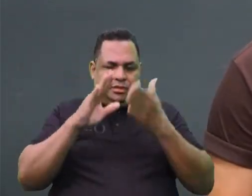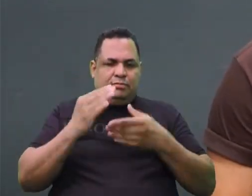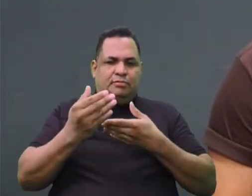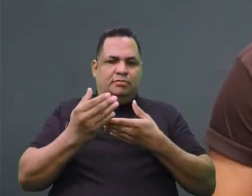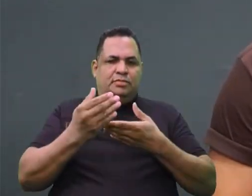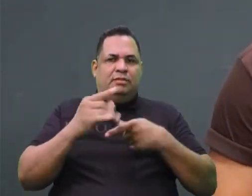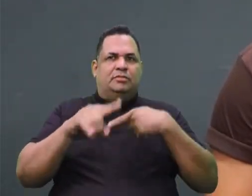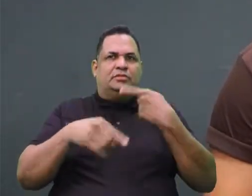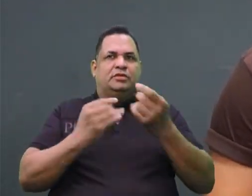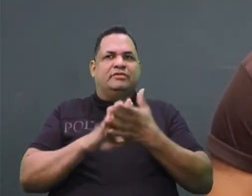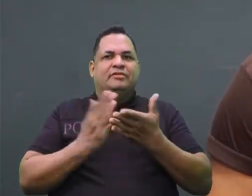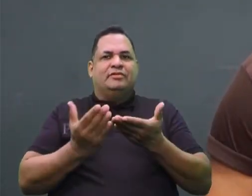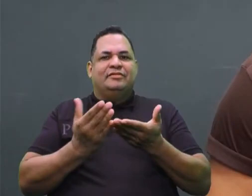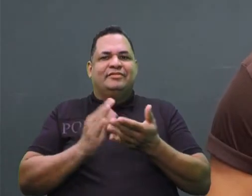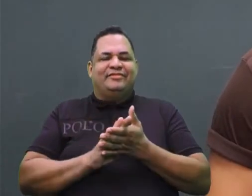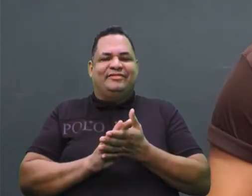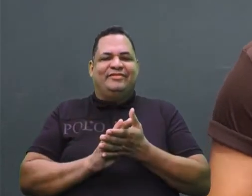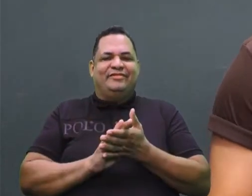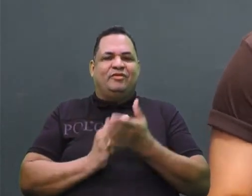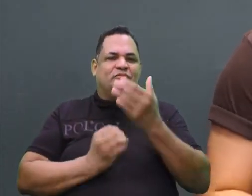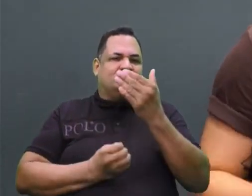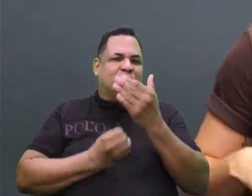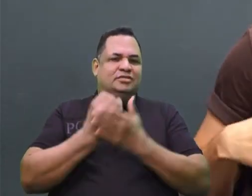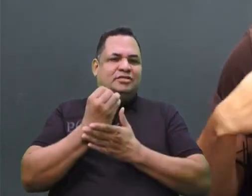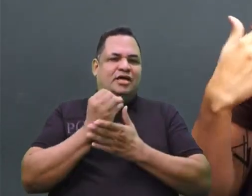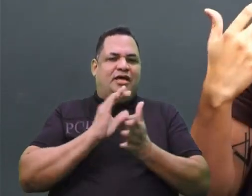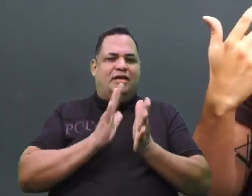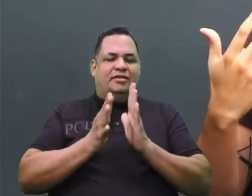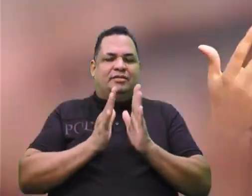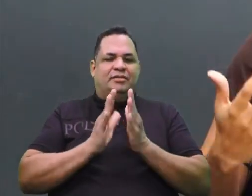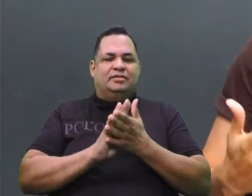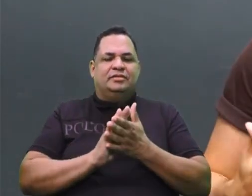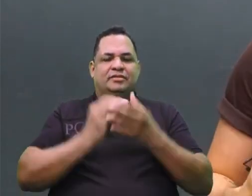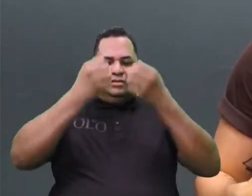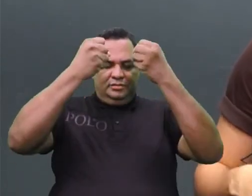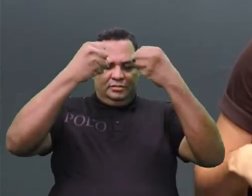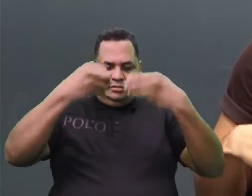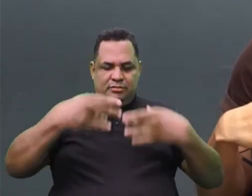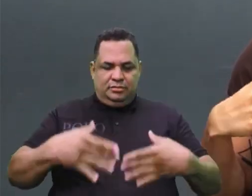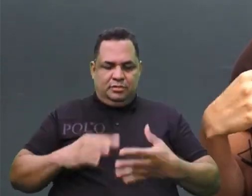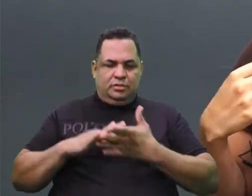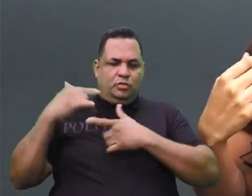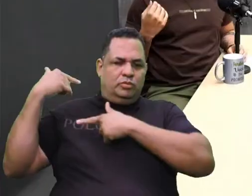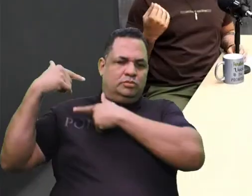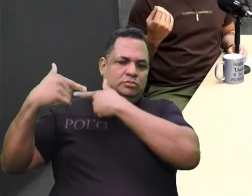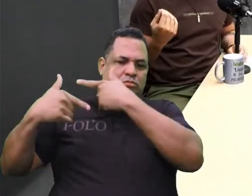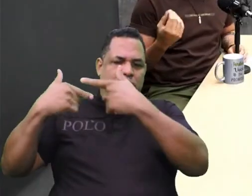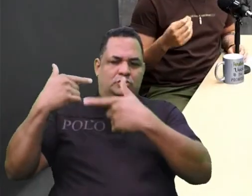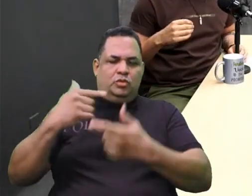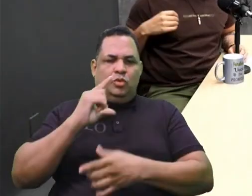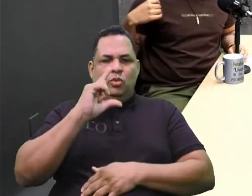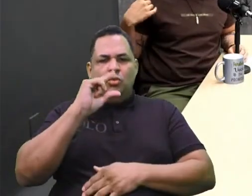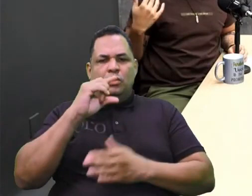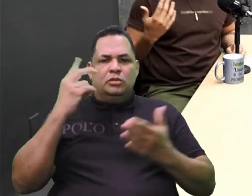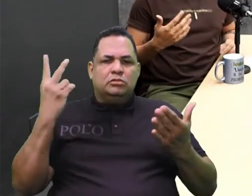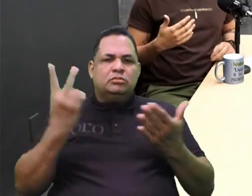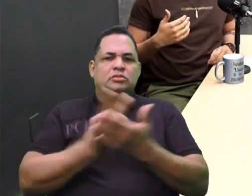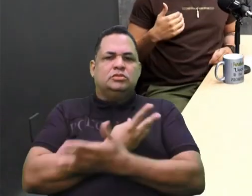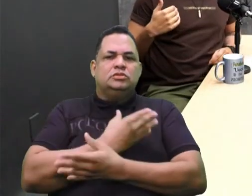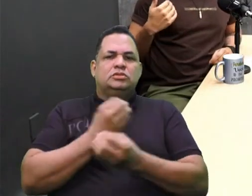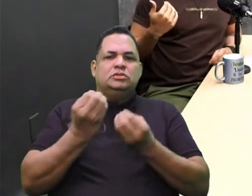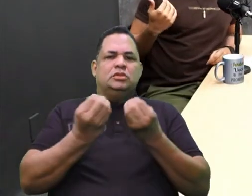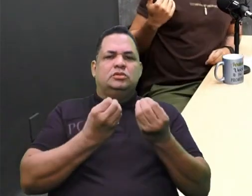criar a Libras. Brincadeira à parte, gente. Então ela vai falar um pouquinho pra vocês a trajetória dela, vai falar um pouquinho como